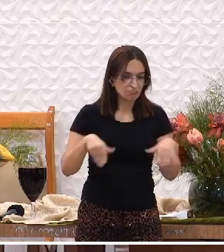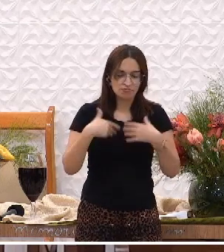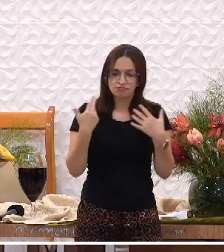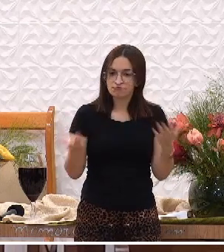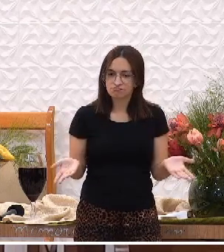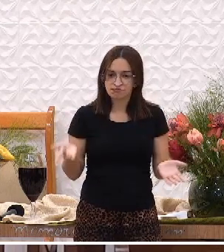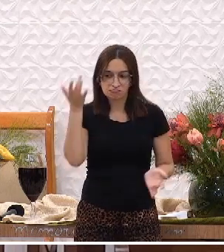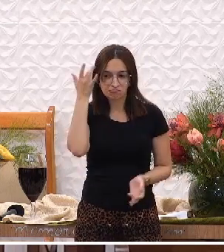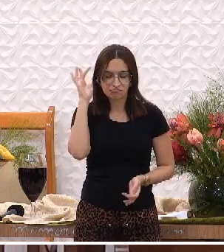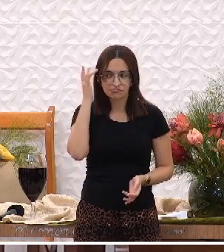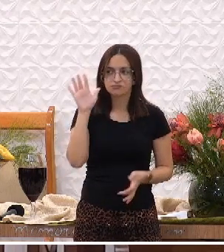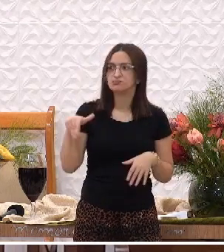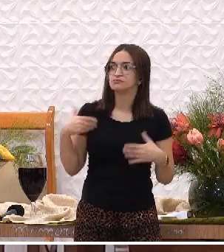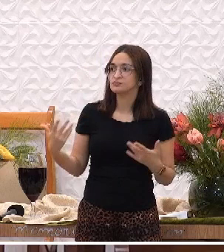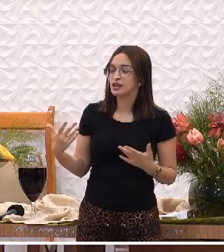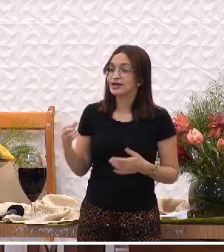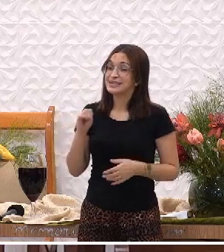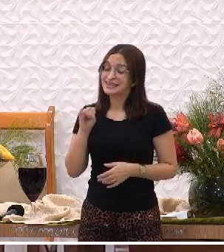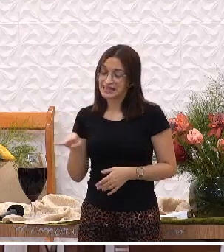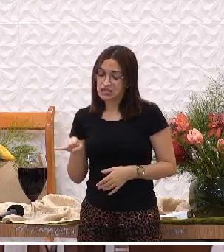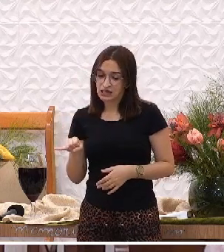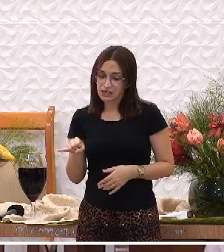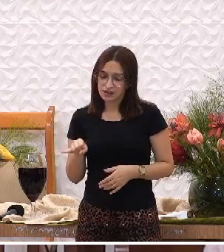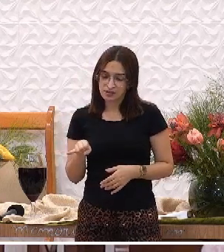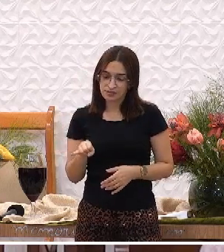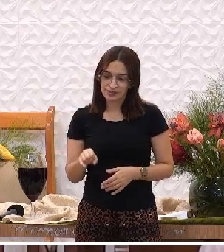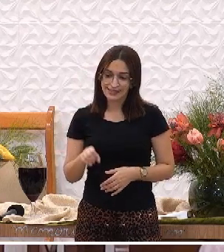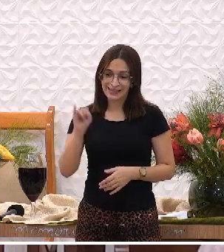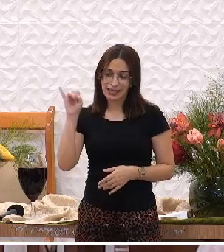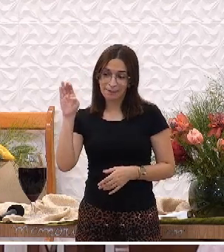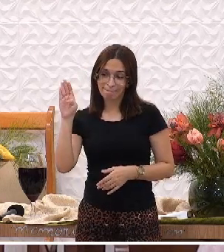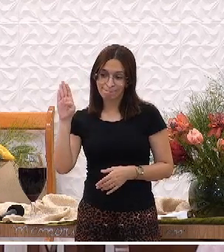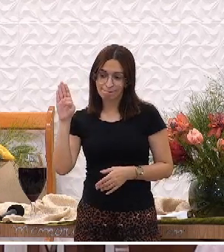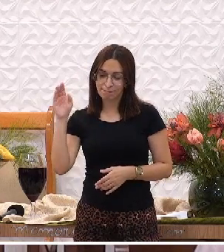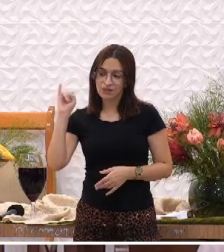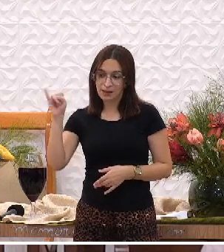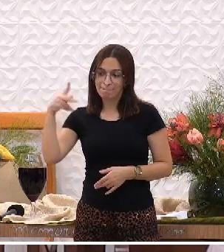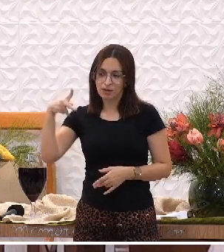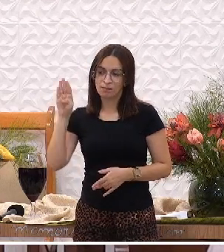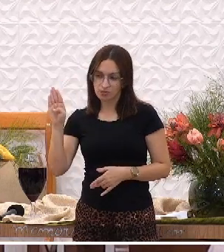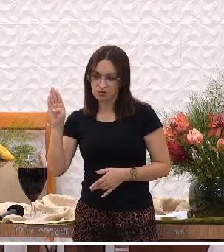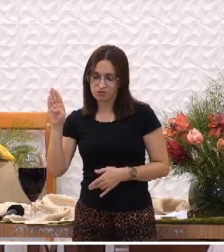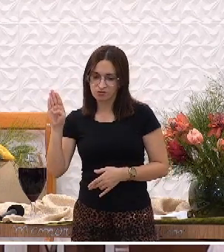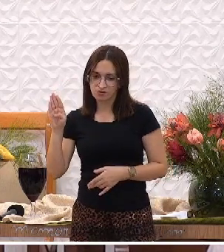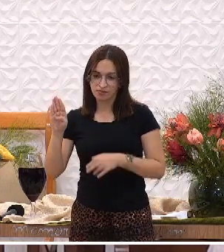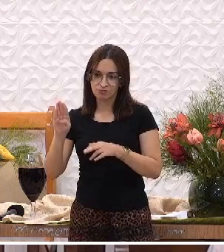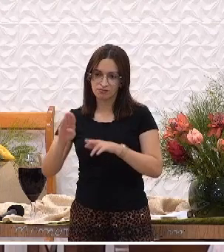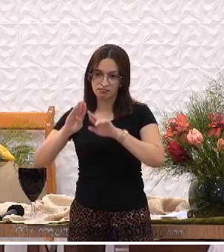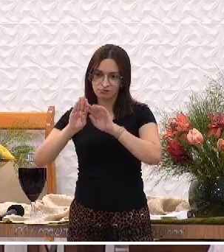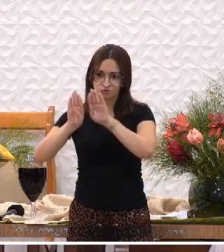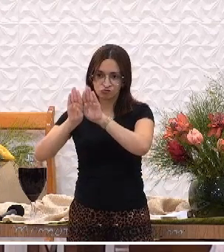é independente, se é independente da IPB, né, porque é uma ramificação da IPB, ou se realmente as igrejas locais são totalmente